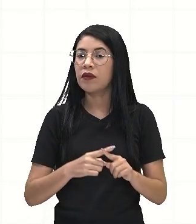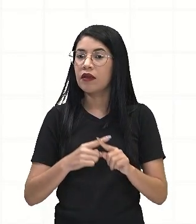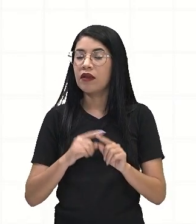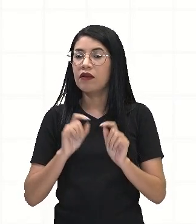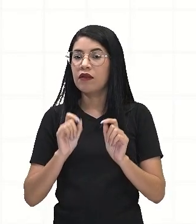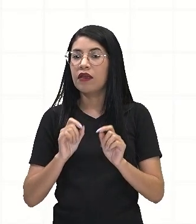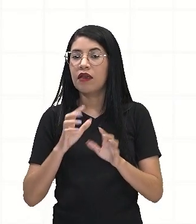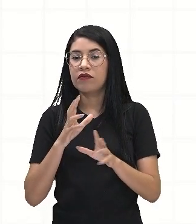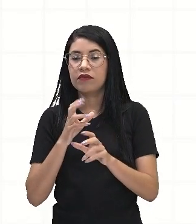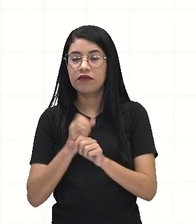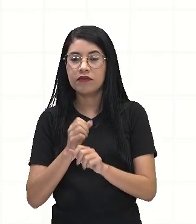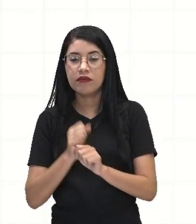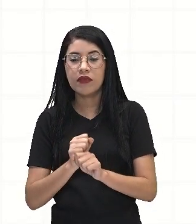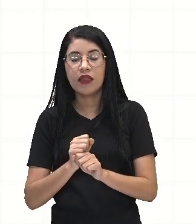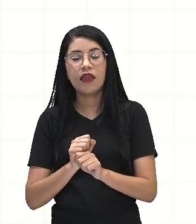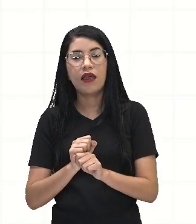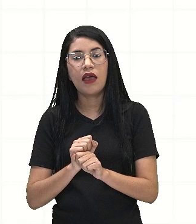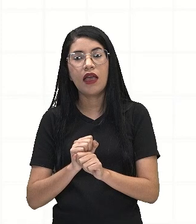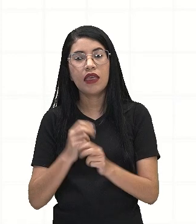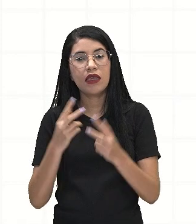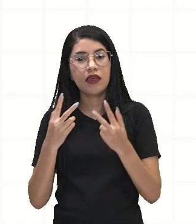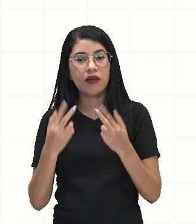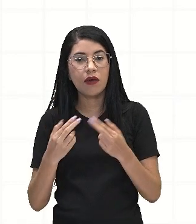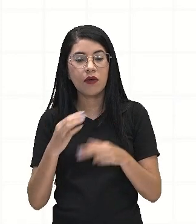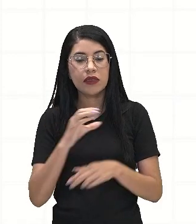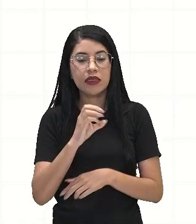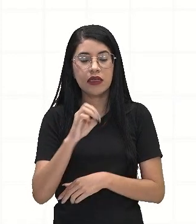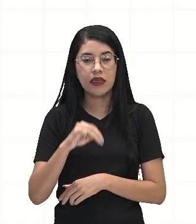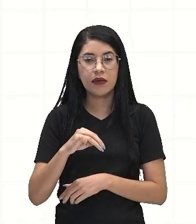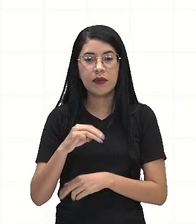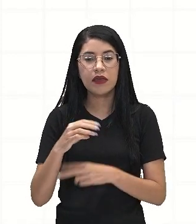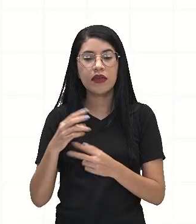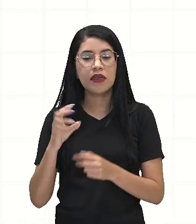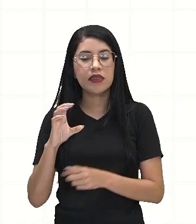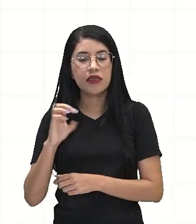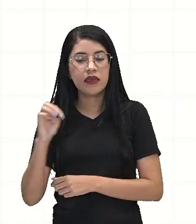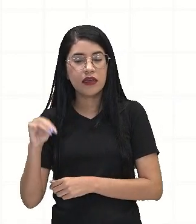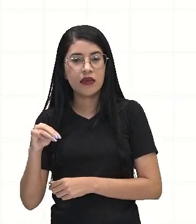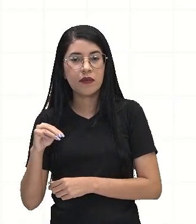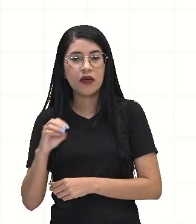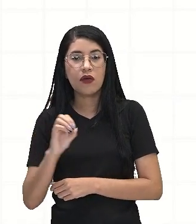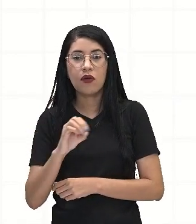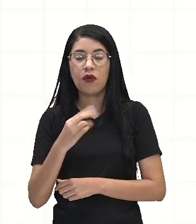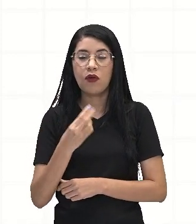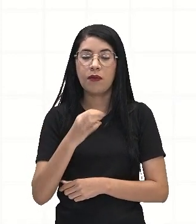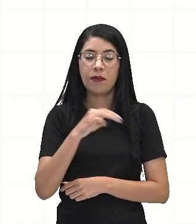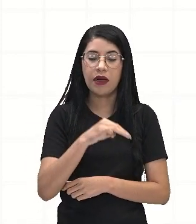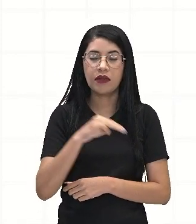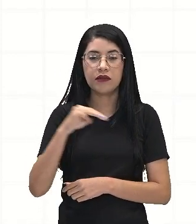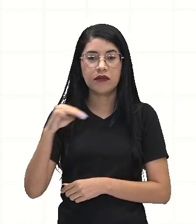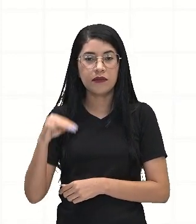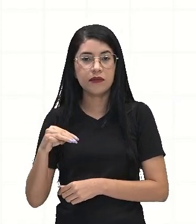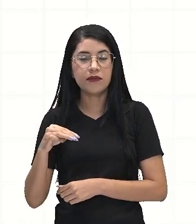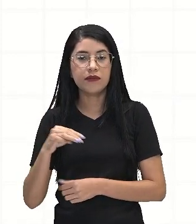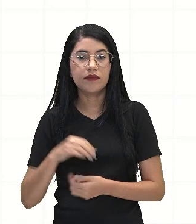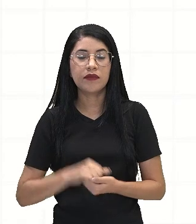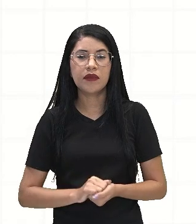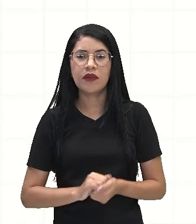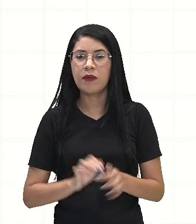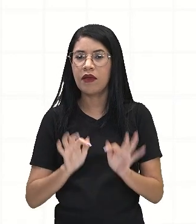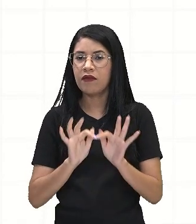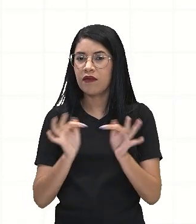colocar todas elas em uma mesma unidade de medida. Então, vejam que é bem simples, né, o cálculo desse volume,